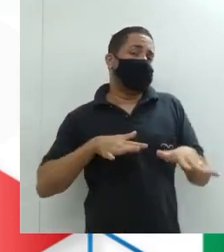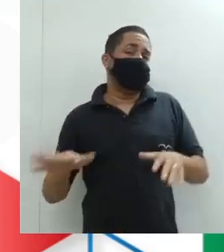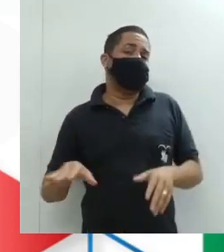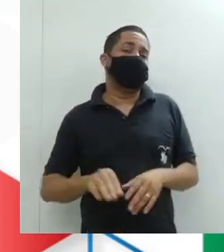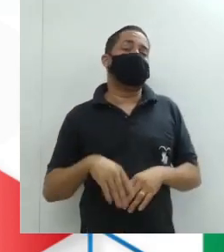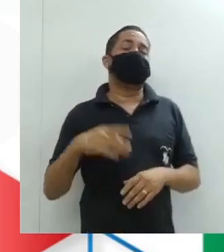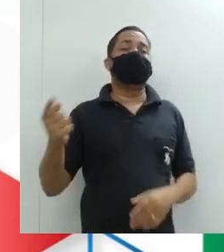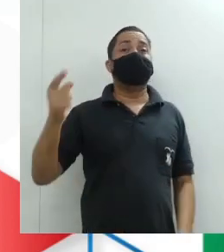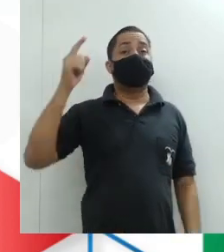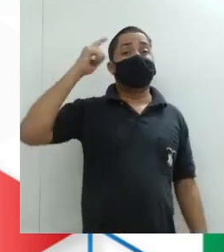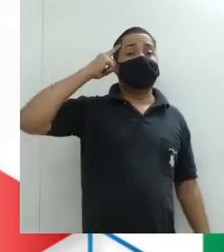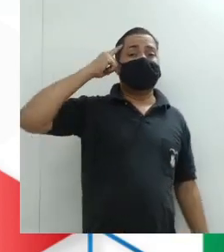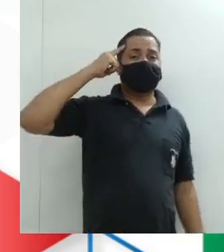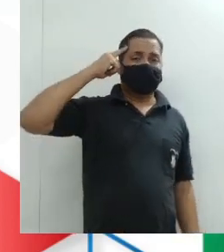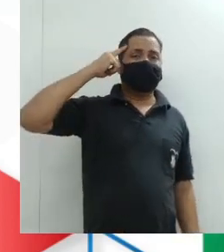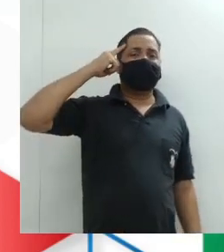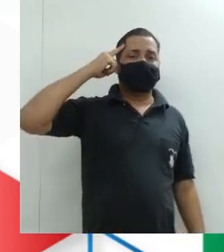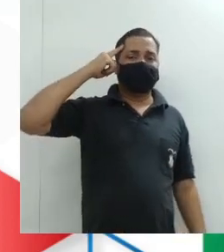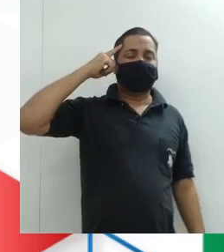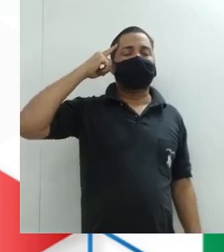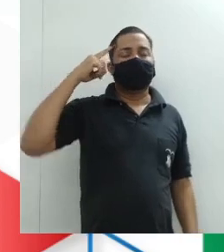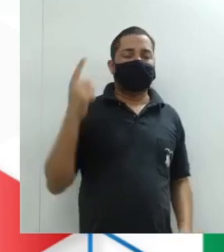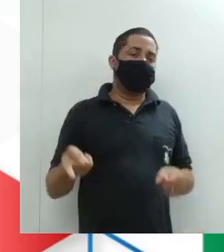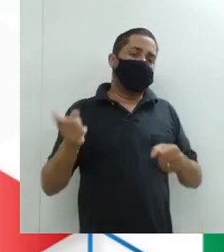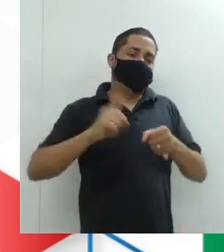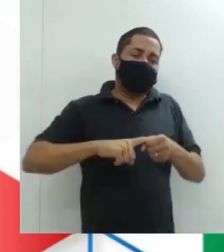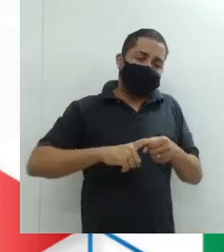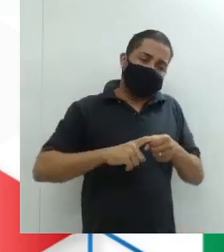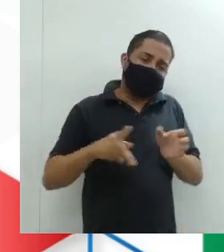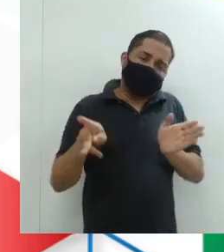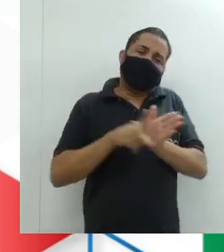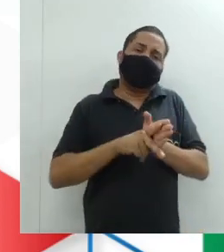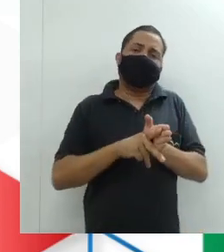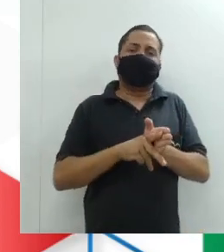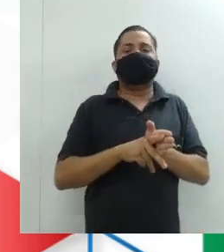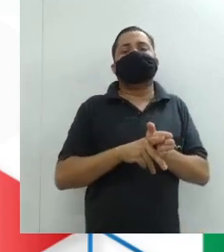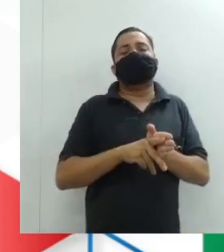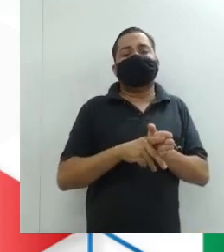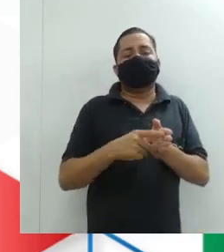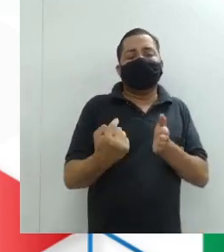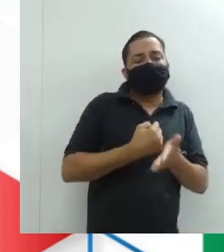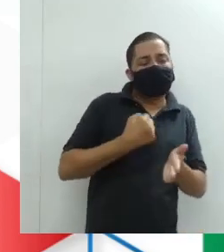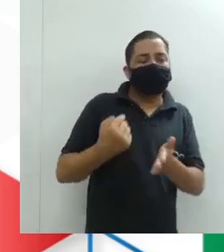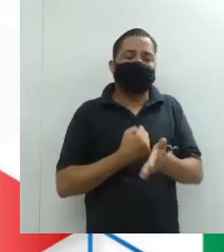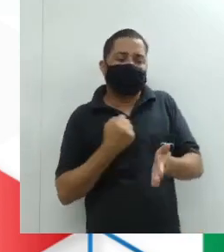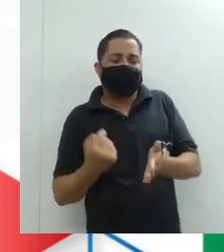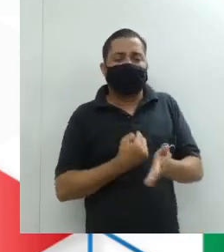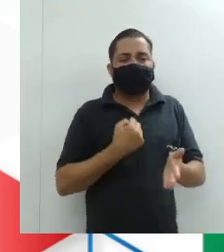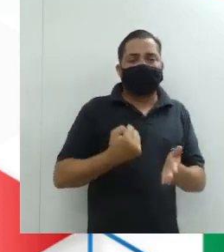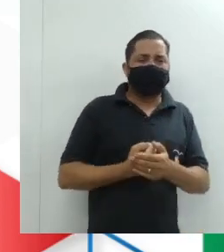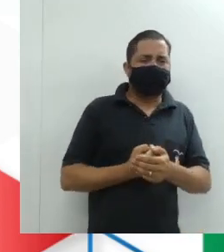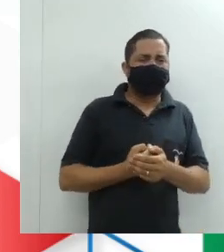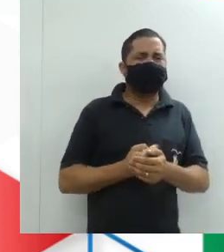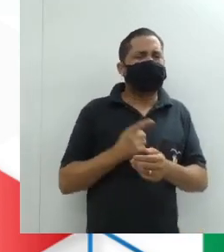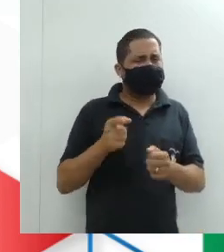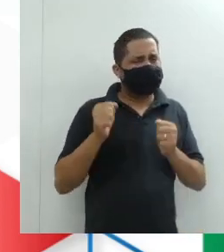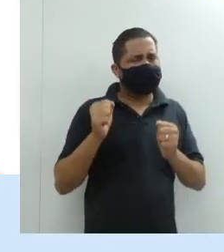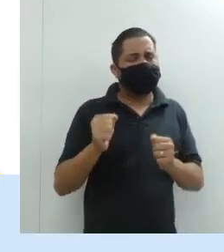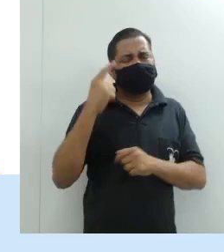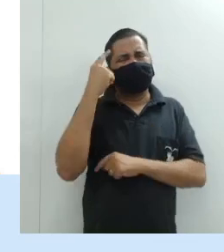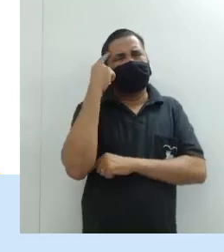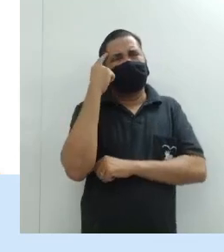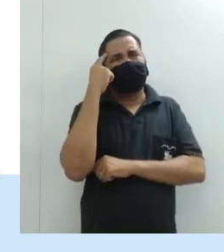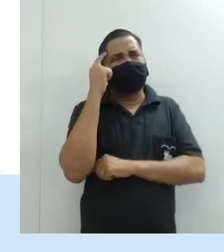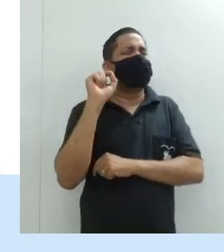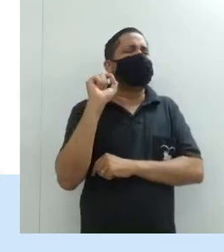o pensamento volta-se para si mesmo, interrogando-se a si mesmo. Vocês podem pensar, o que